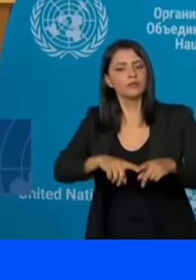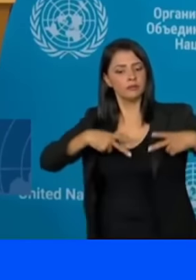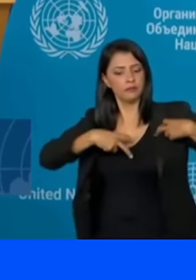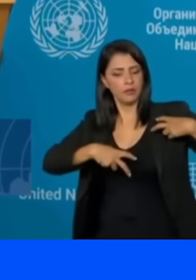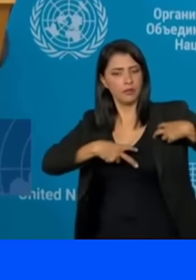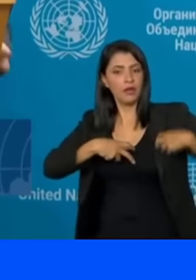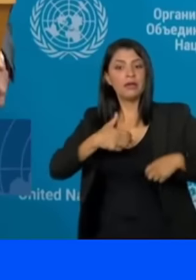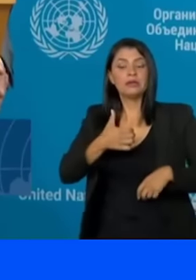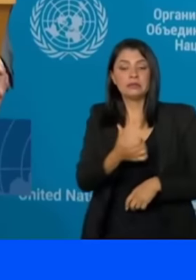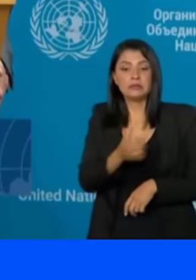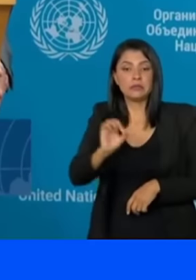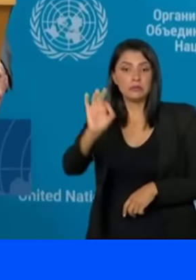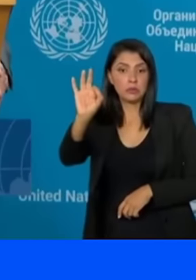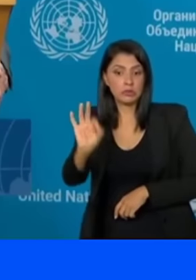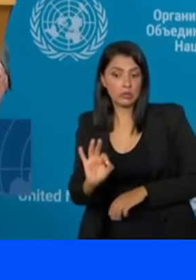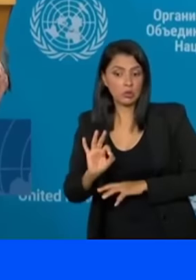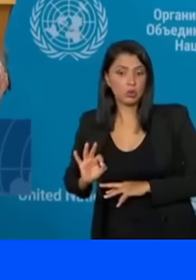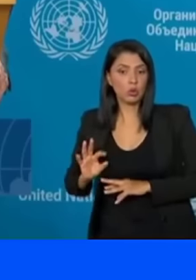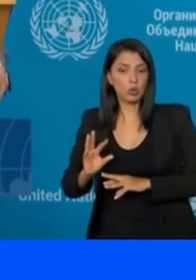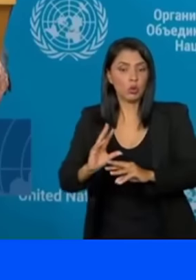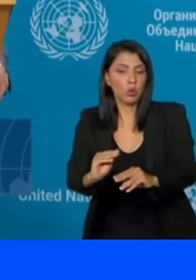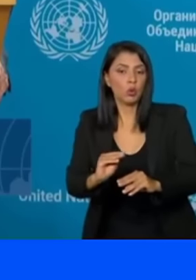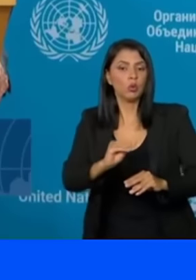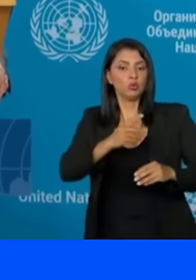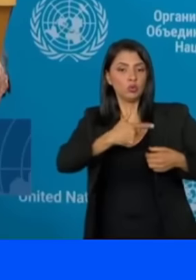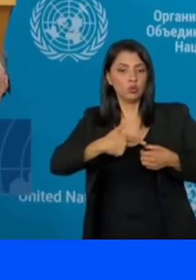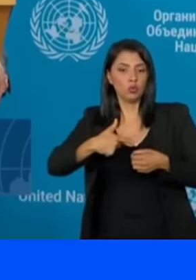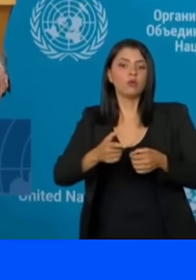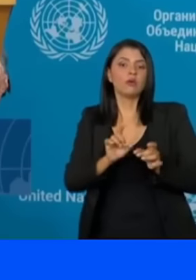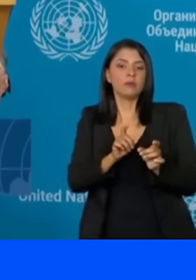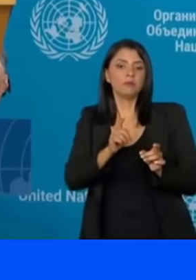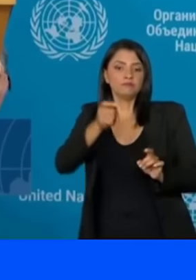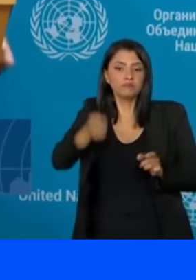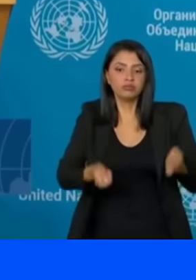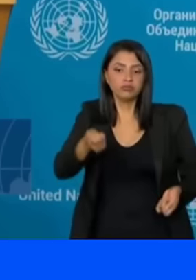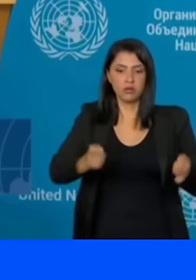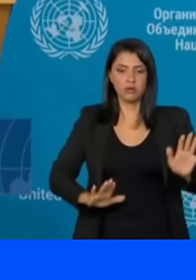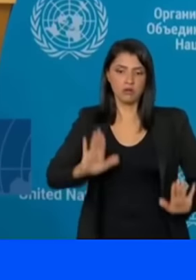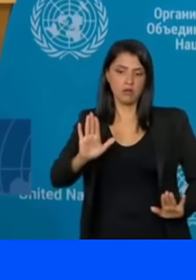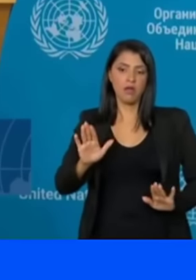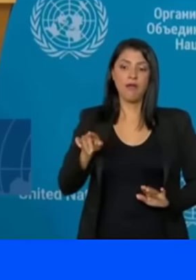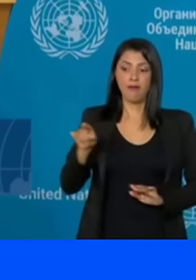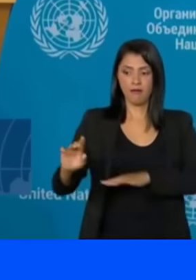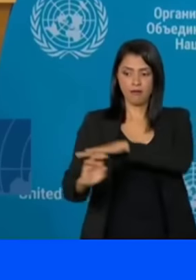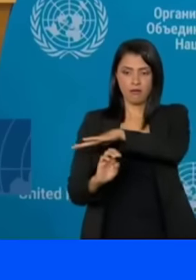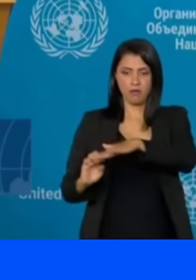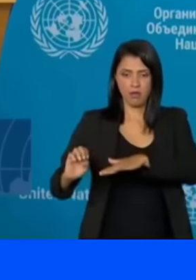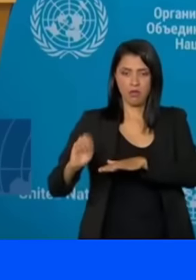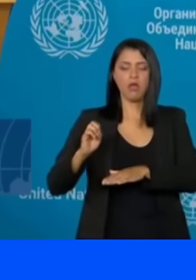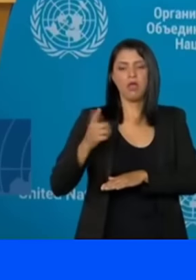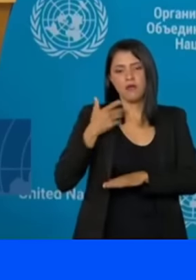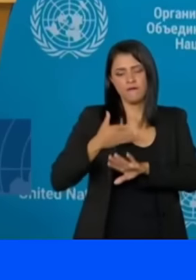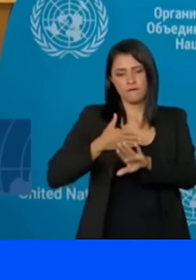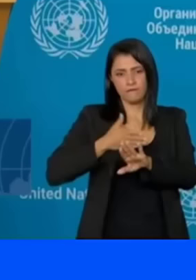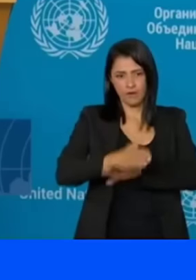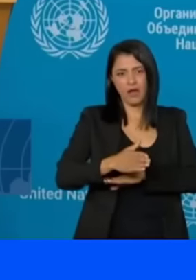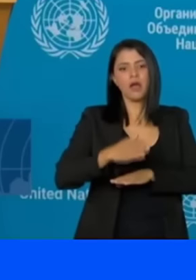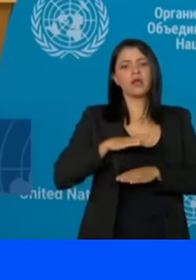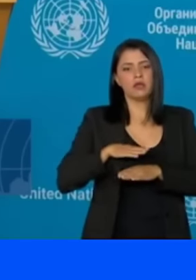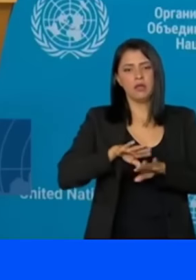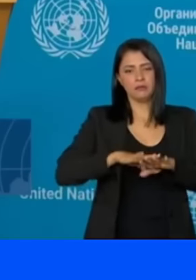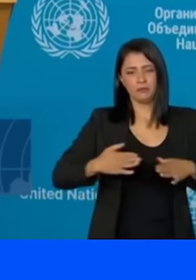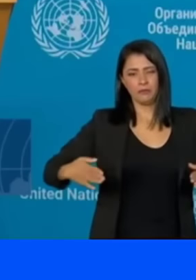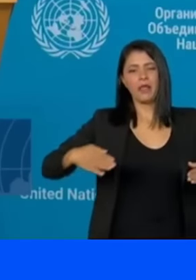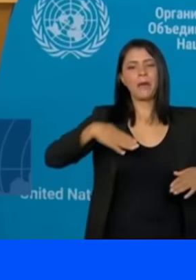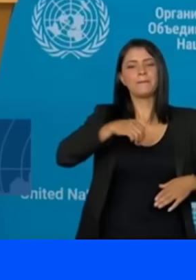60% dos postos leiloados, e ela só vai ir para a margem equatorial quando o